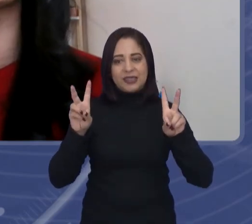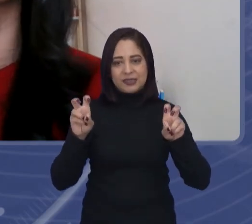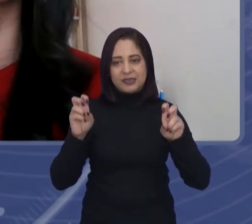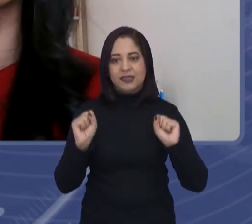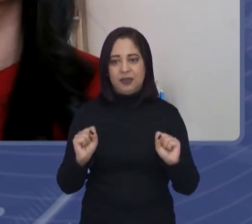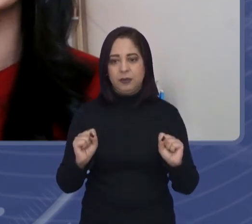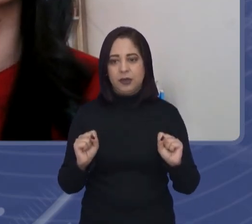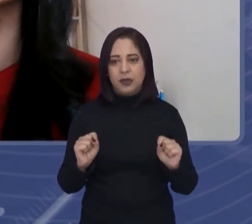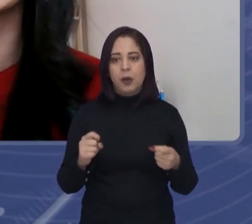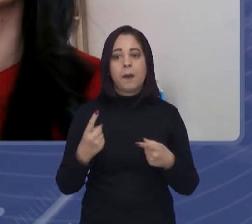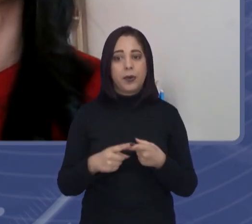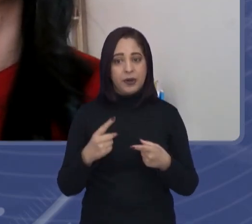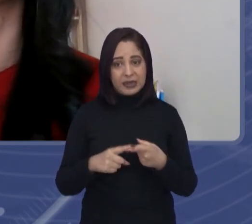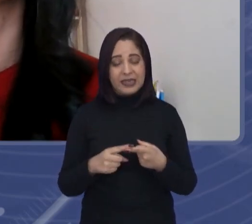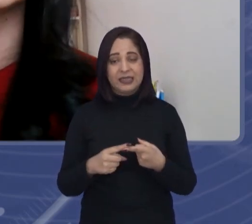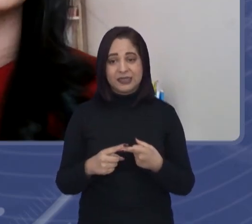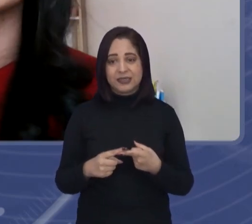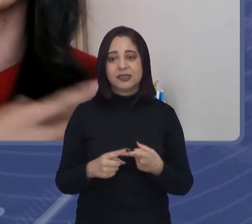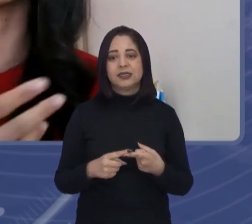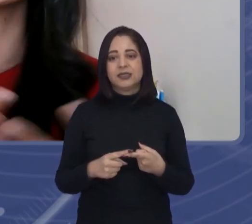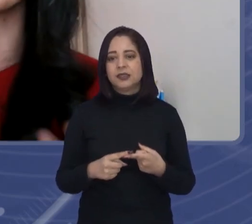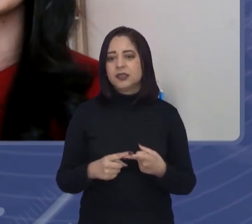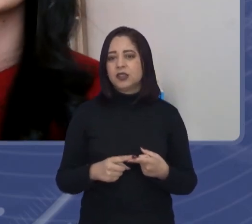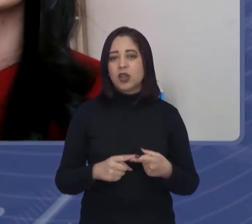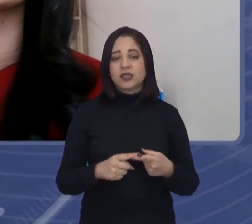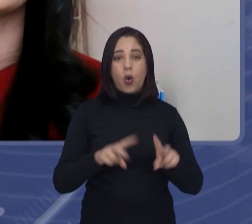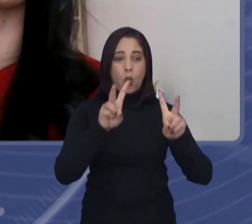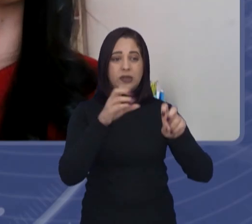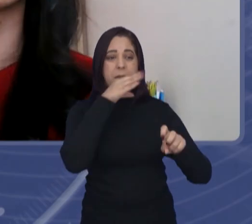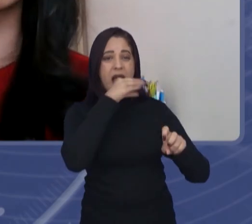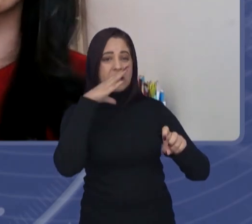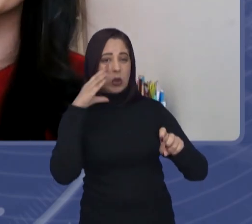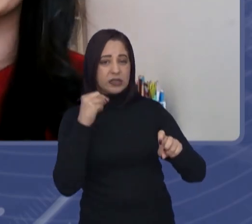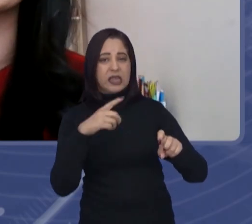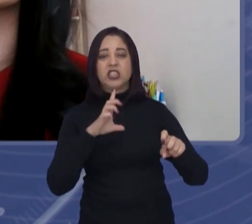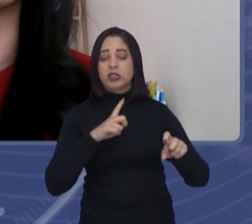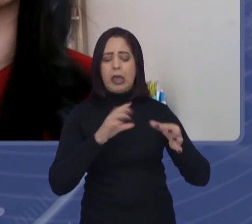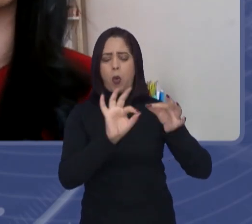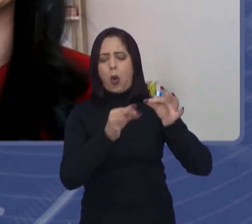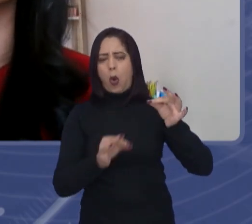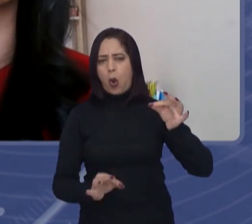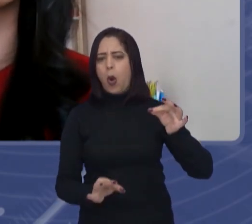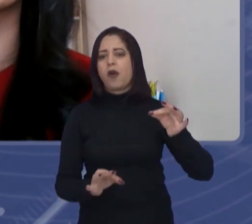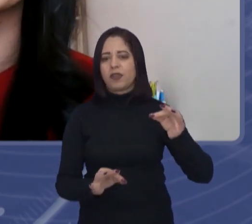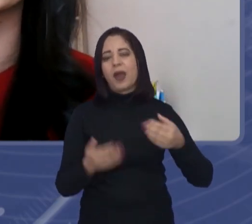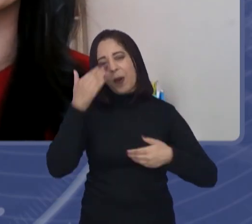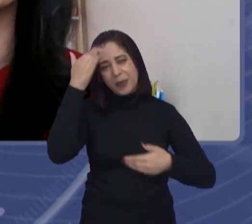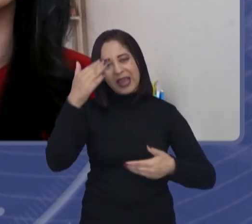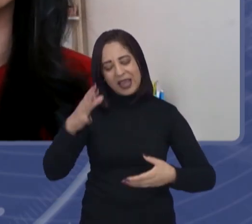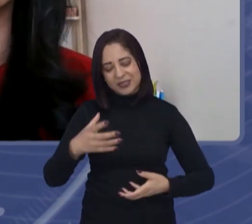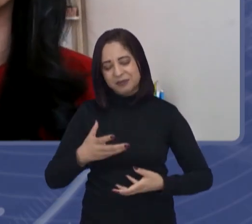que a gente consegue abordar de formas amplas, né, com diversos profissionais. Então, muito obrigada mais uma vez